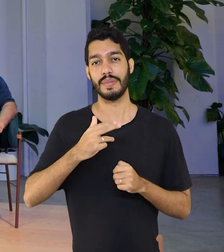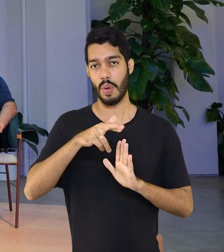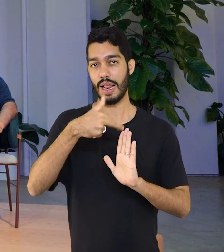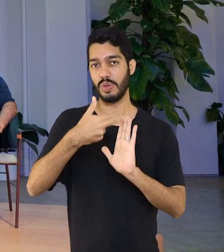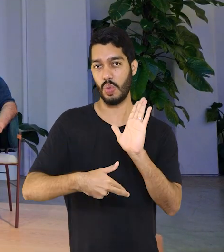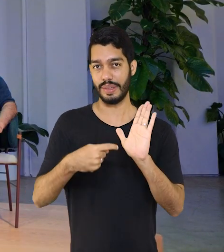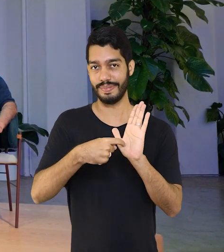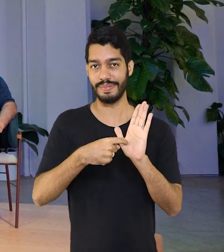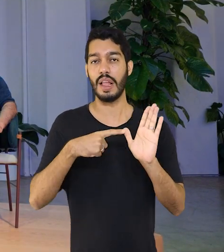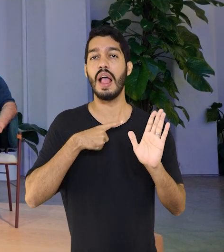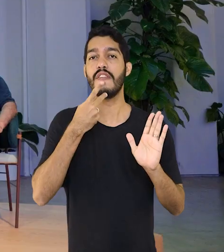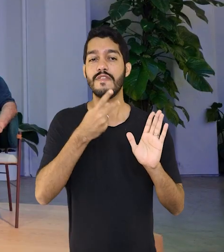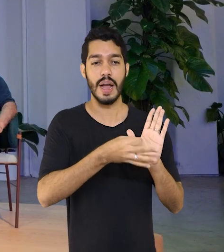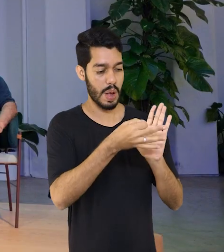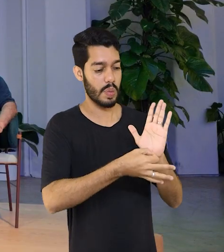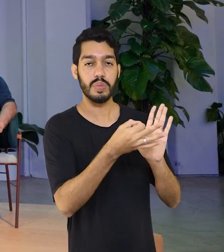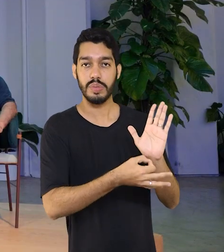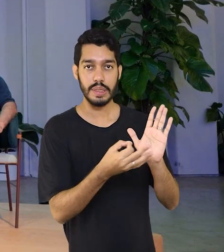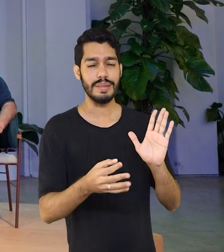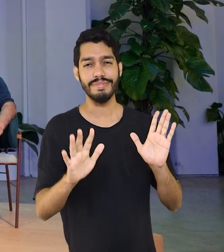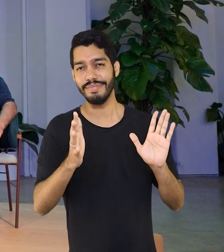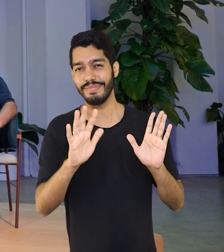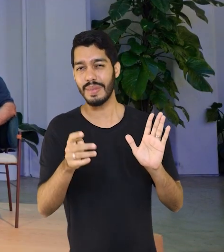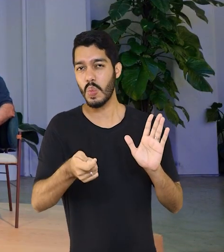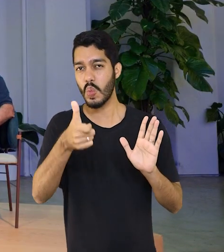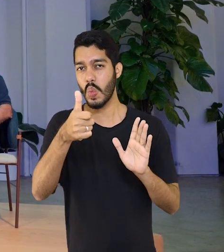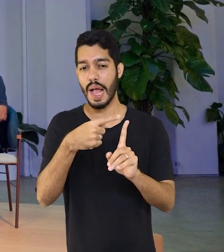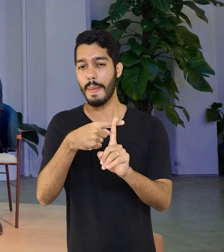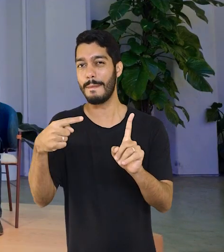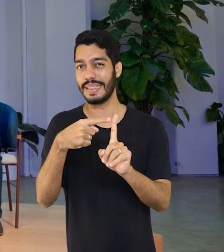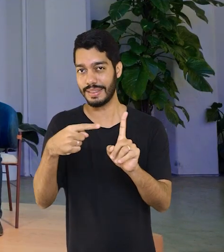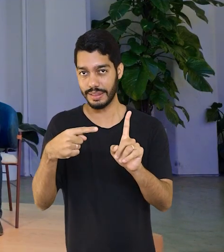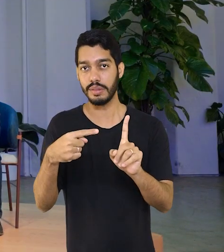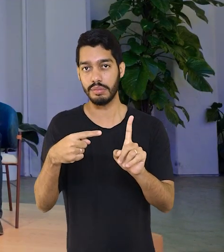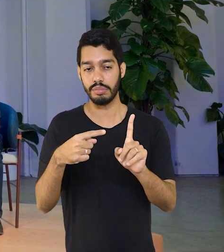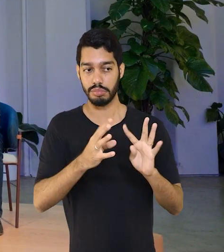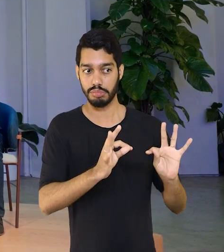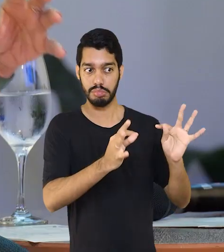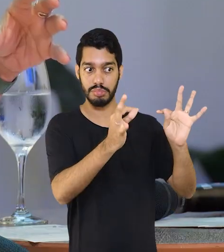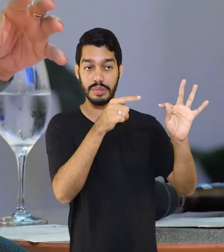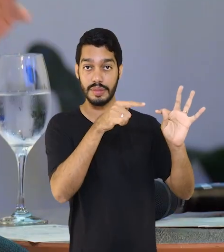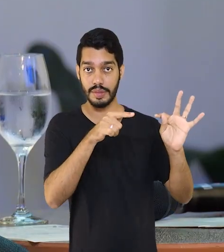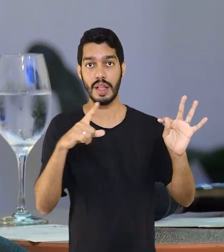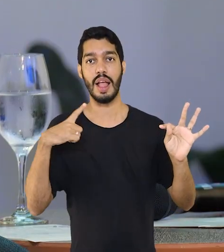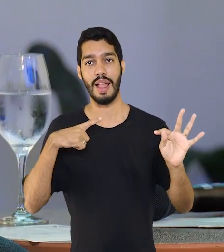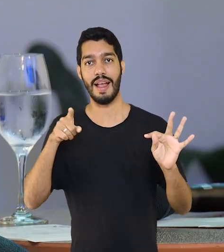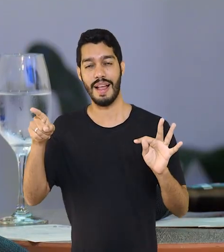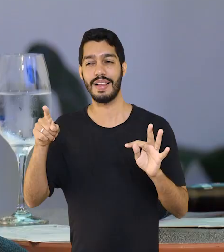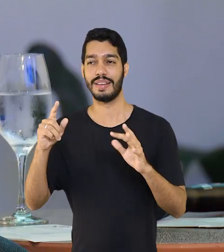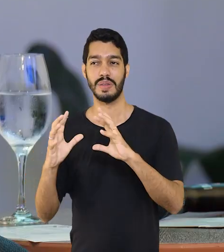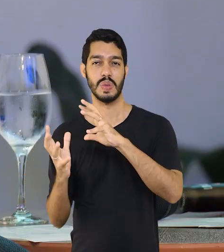Energia que comenta que quase metade das tecnologias chaves para a energia, de redução de gases de